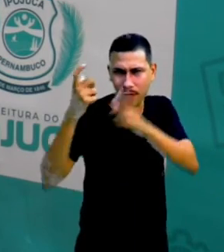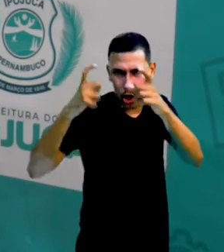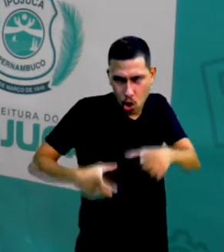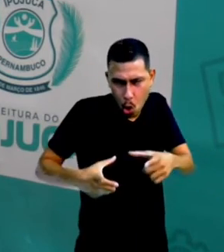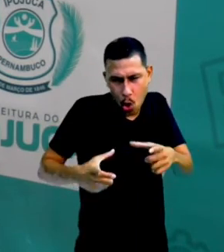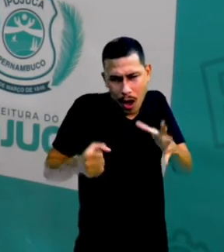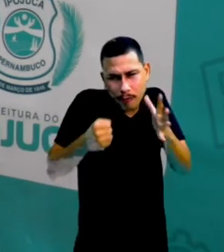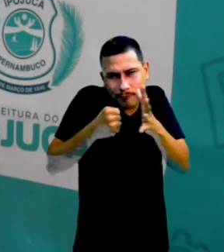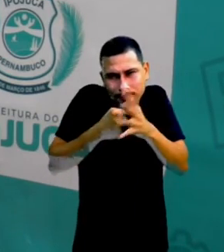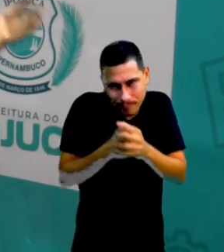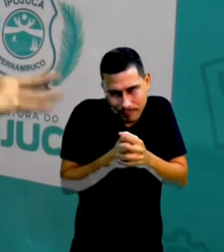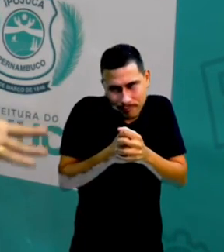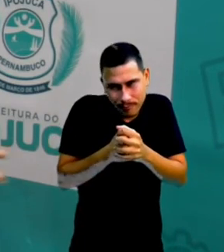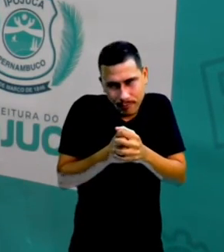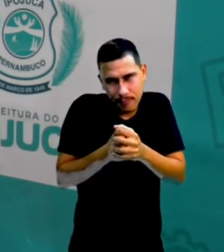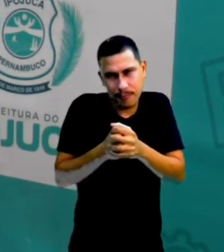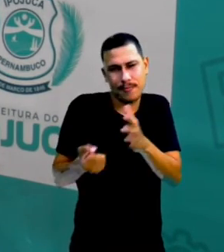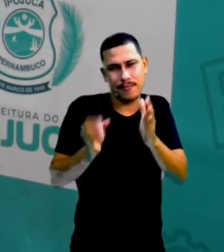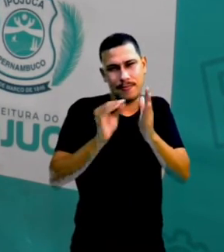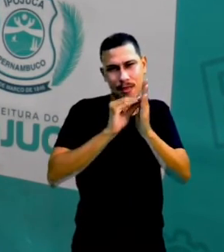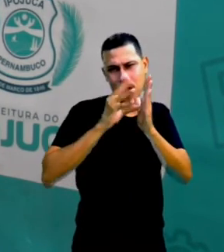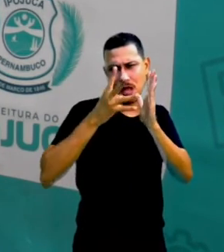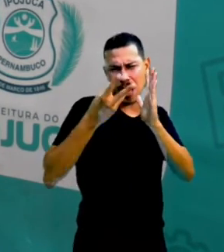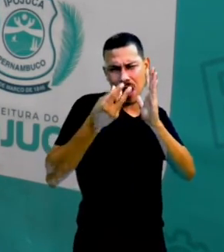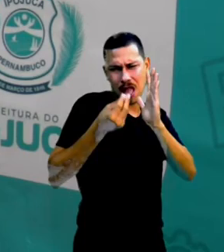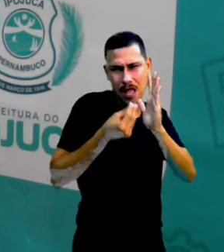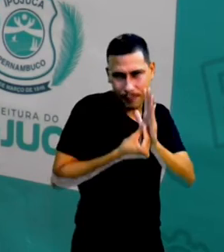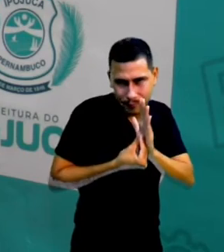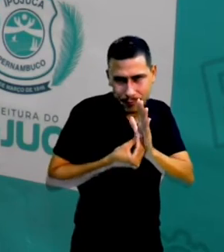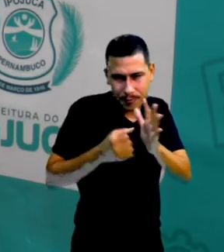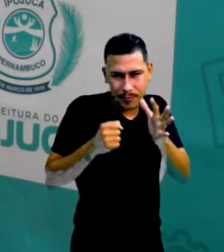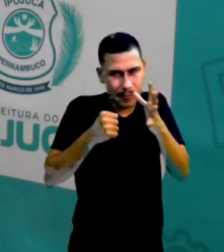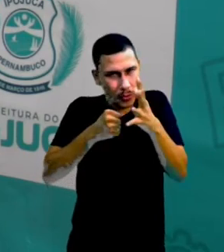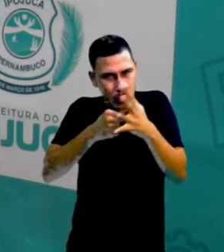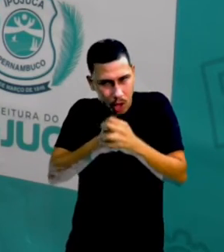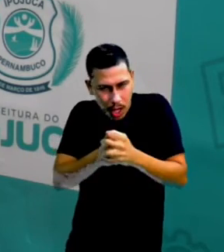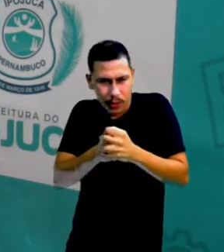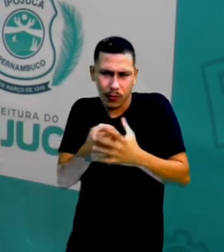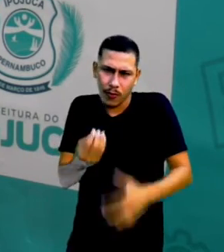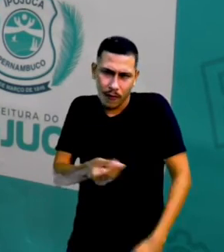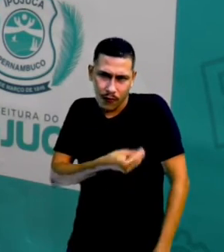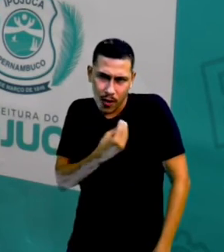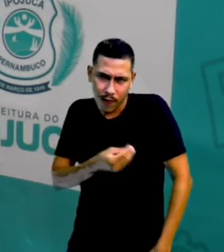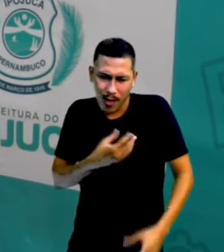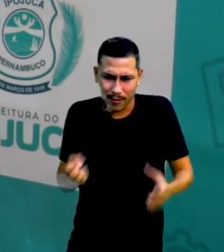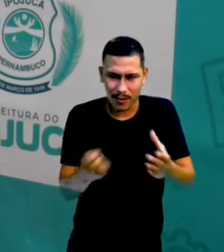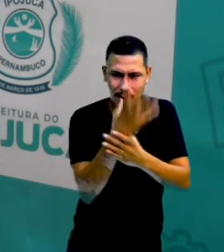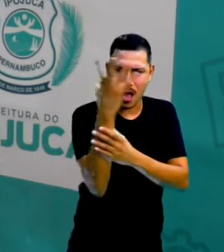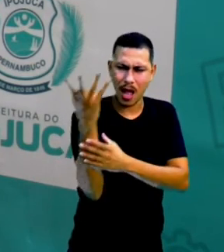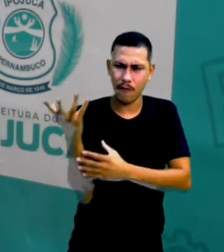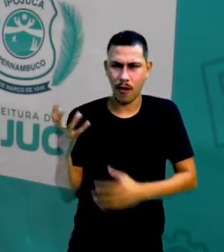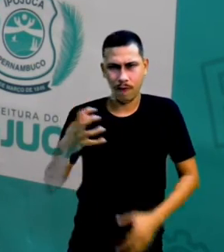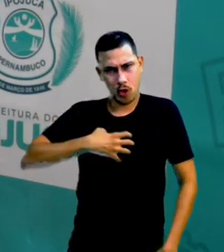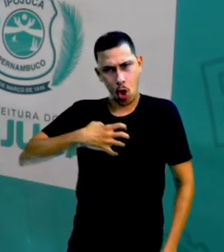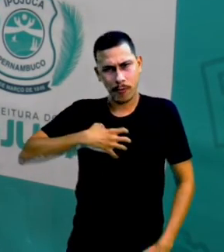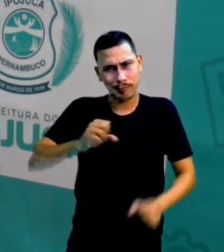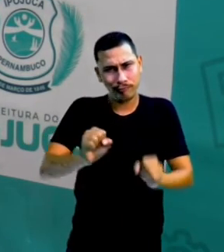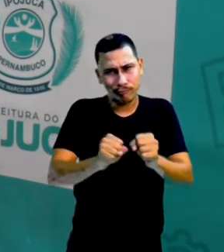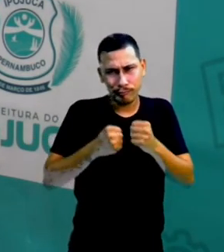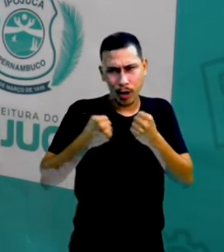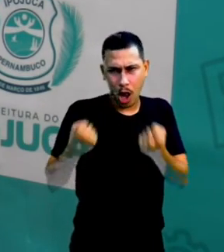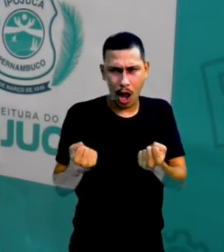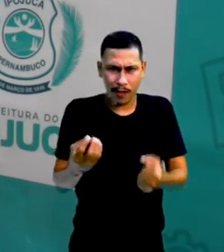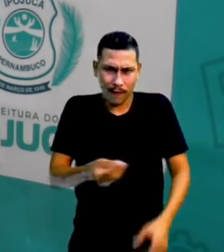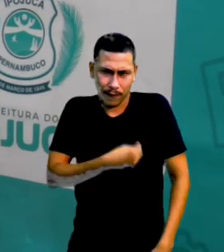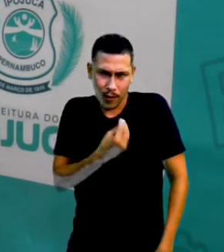Era lá onde eles conseguiam fugir e ficar escondidos, e eles criavam essa condição de